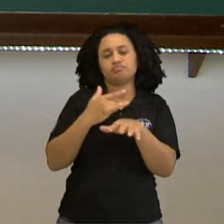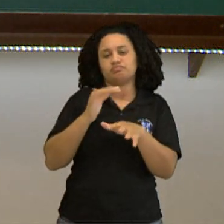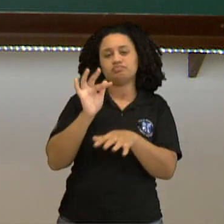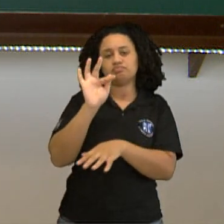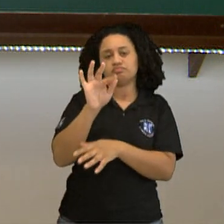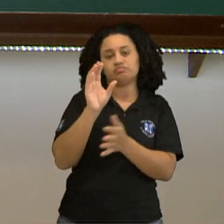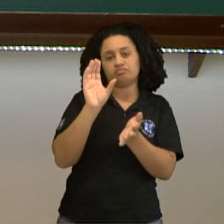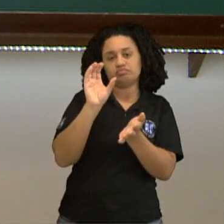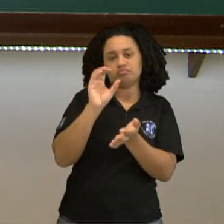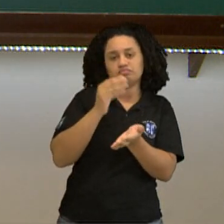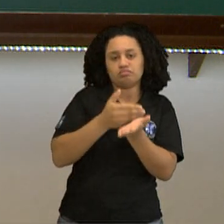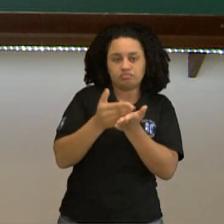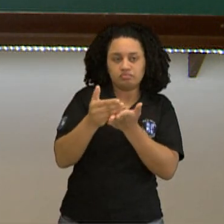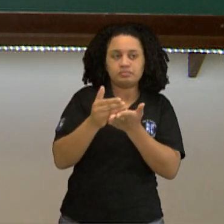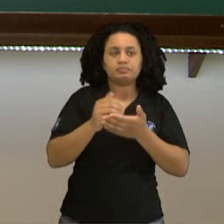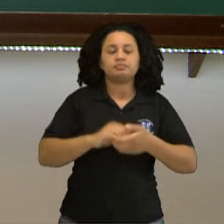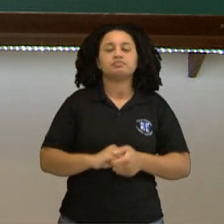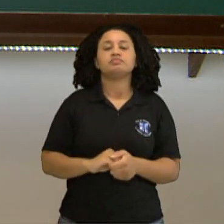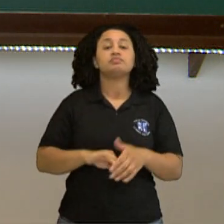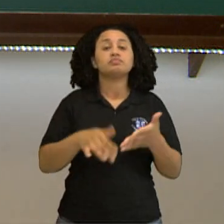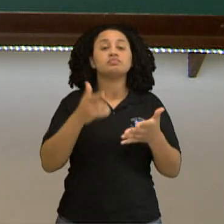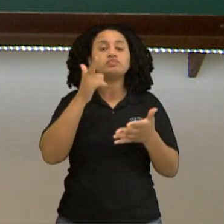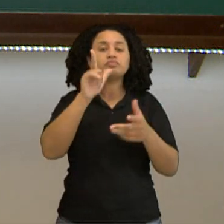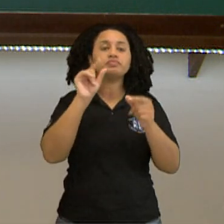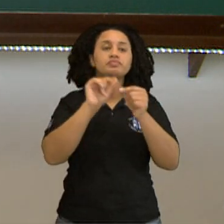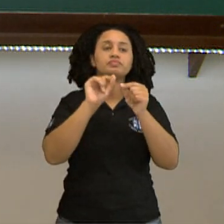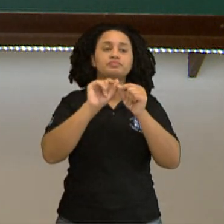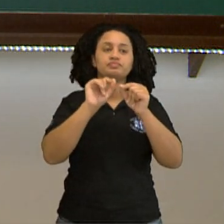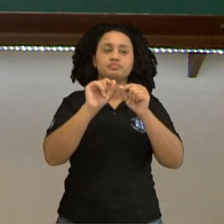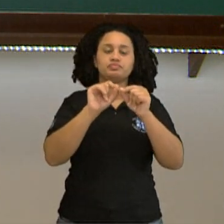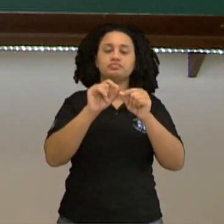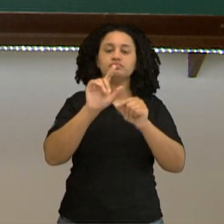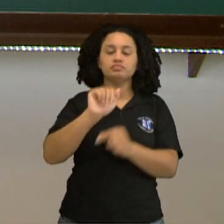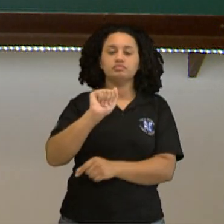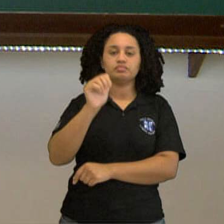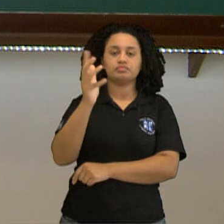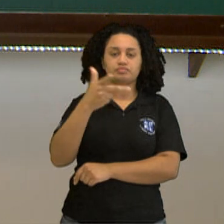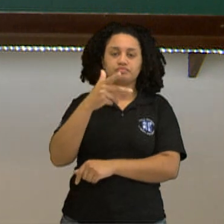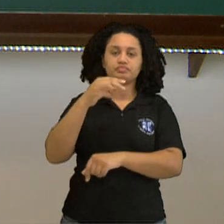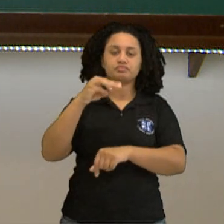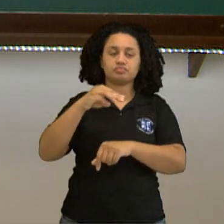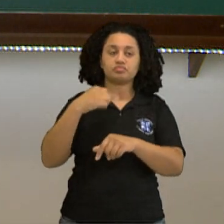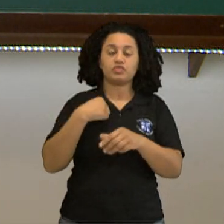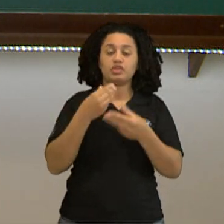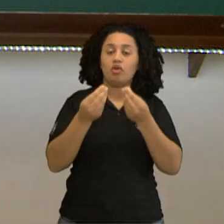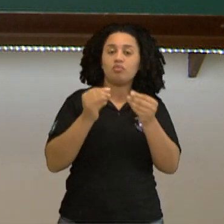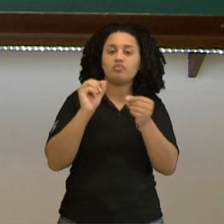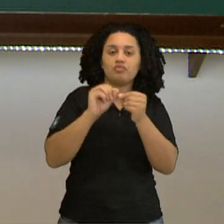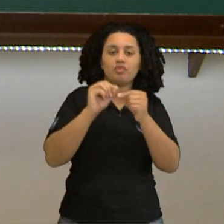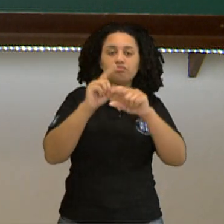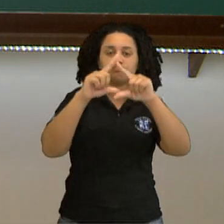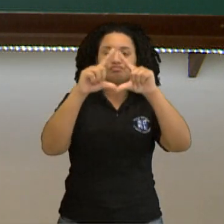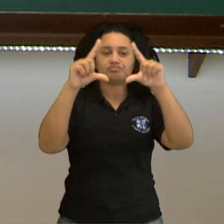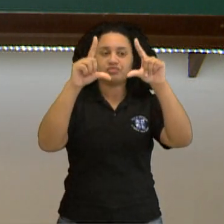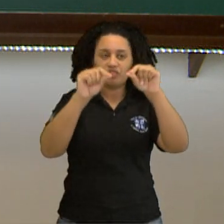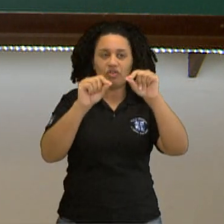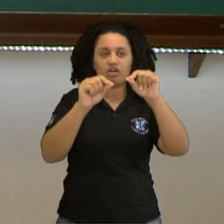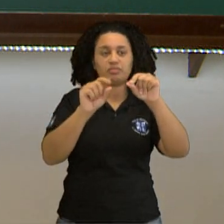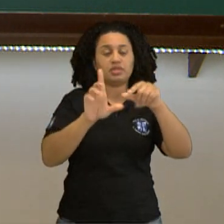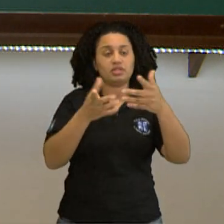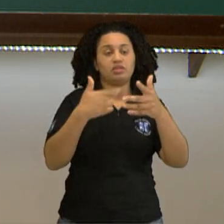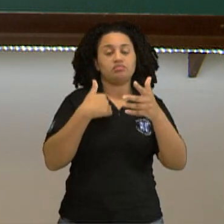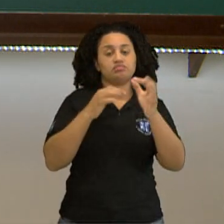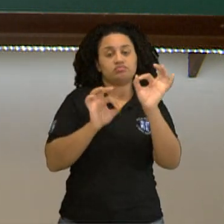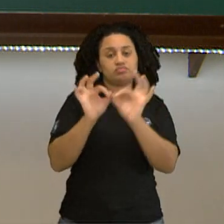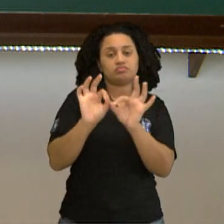final, inicial, melhor dizendo. Você tem o seguinte, a aceleração média vai ser igual a ΔV sobre ΔT. Ou seja,